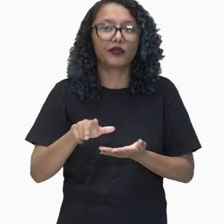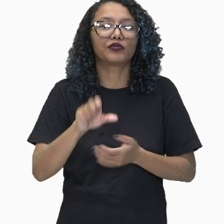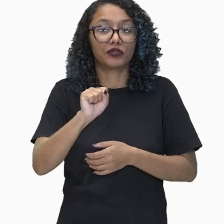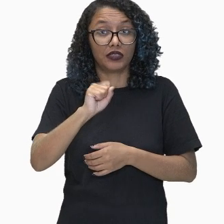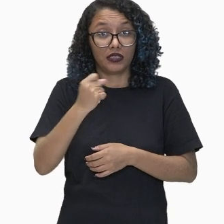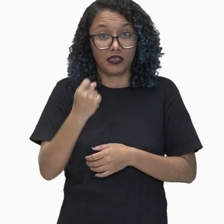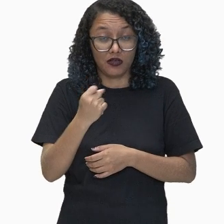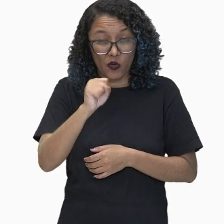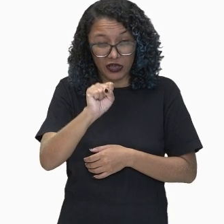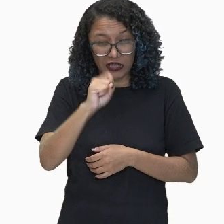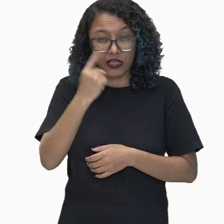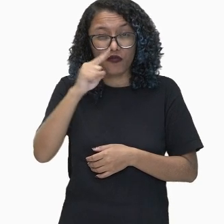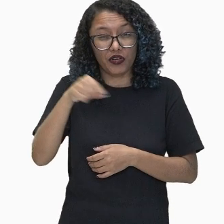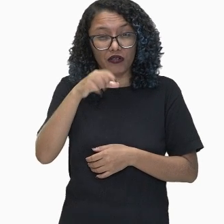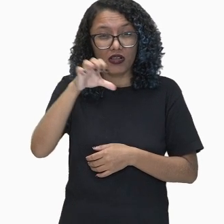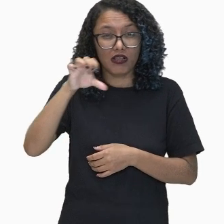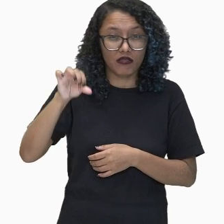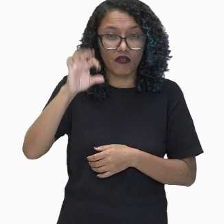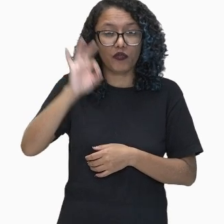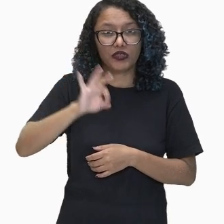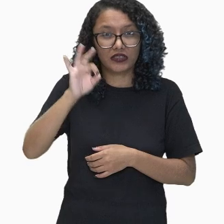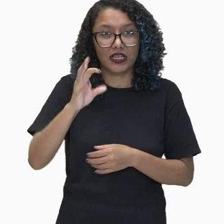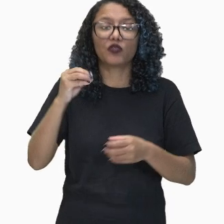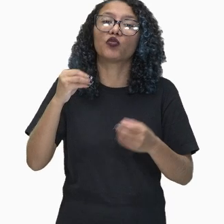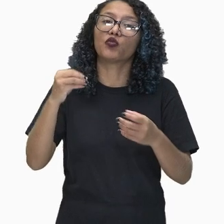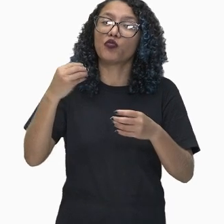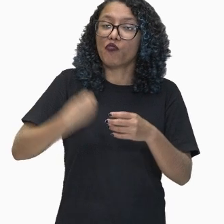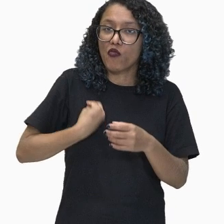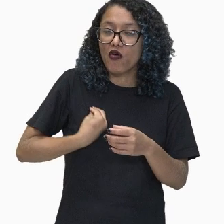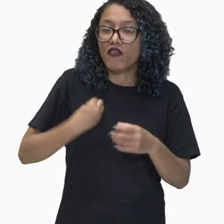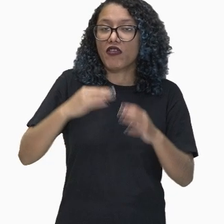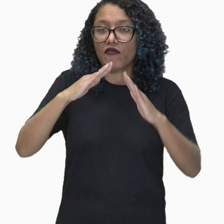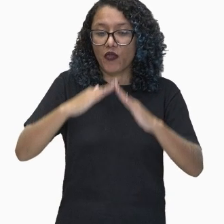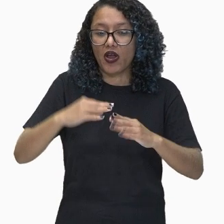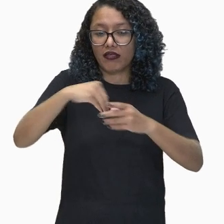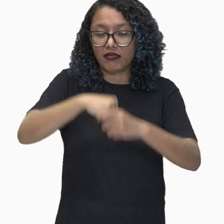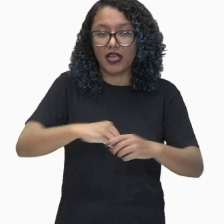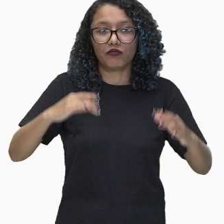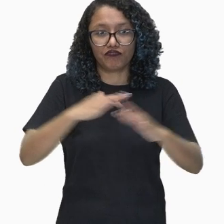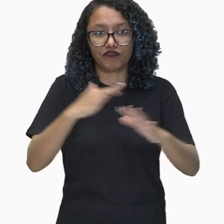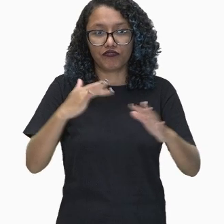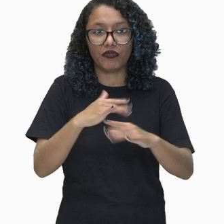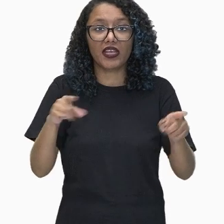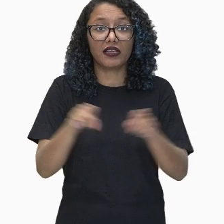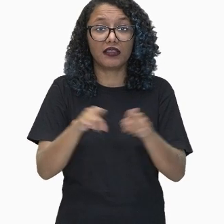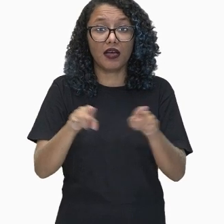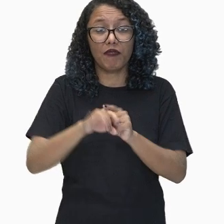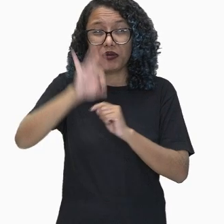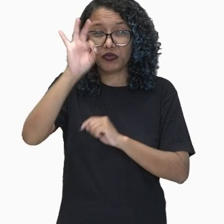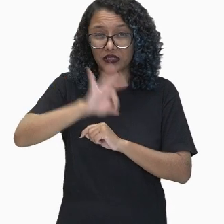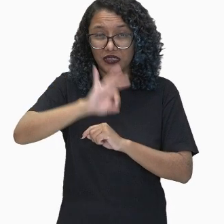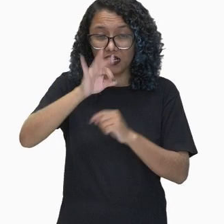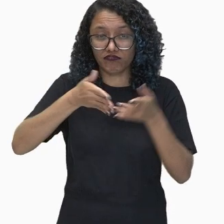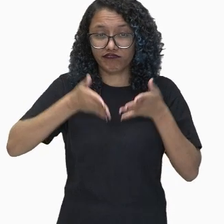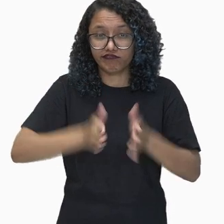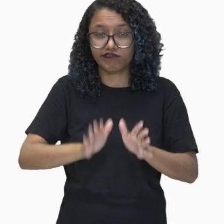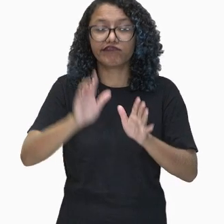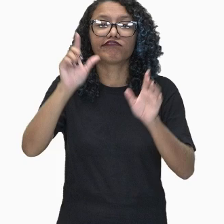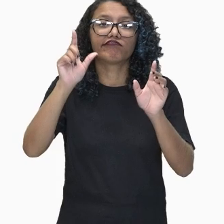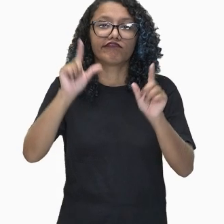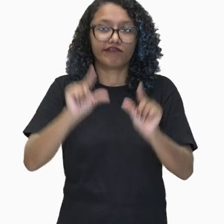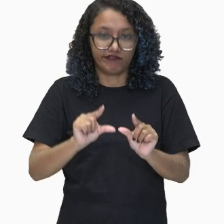dessa população se encontra nas grandes cidades. E aí a gente verifica aqui também que há uma baixa taxa de fertilidade,